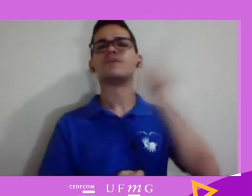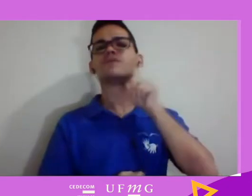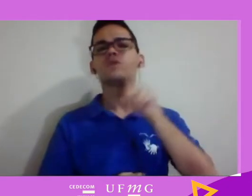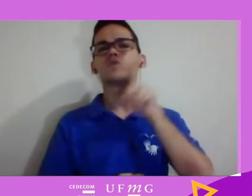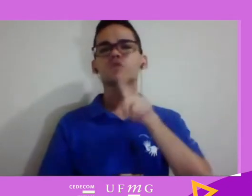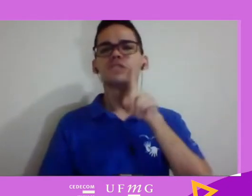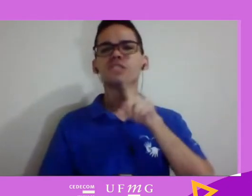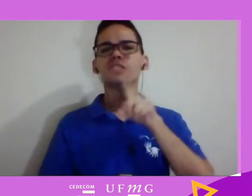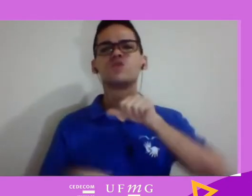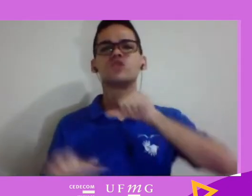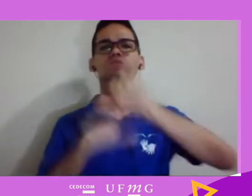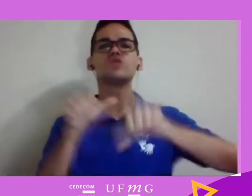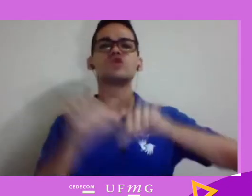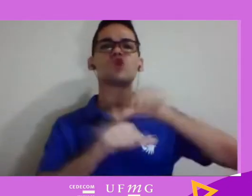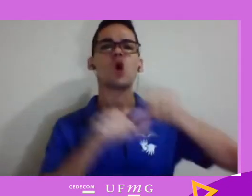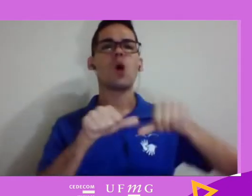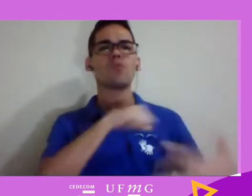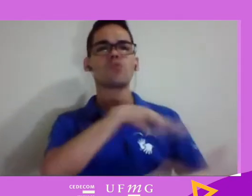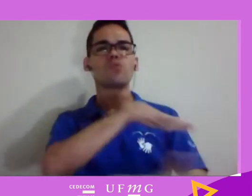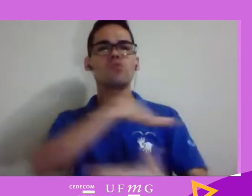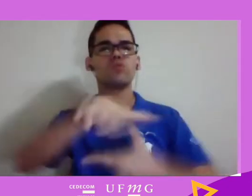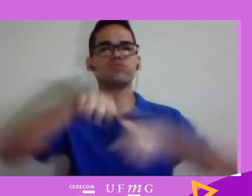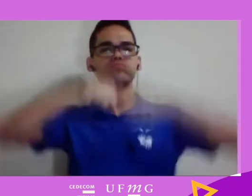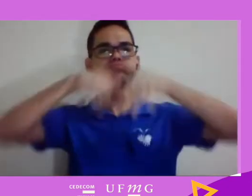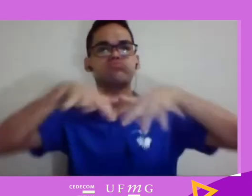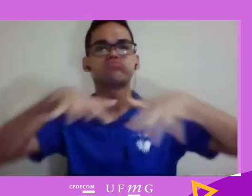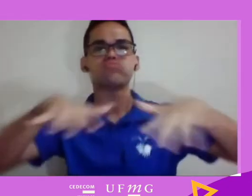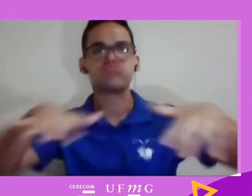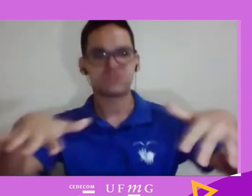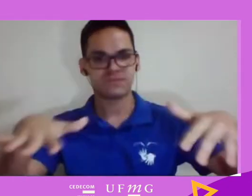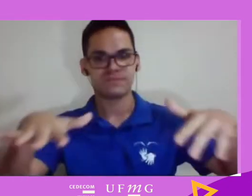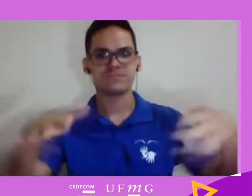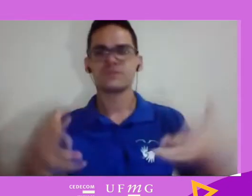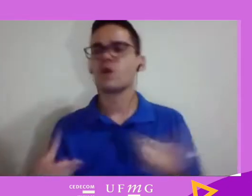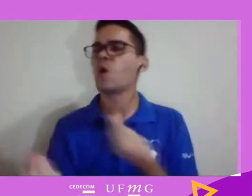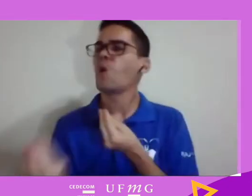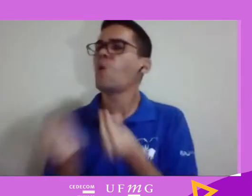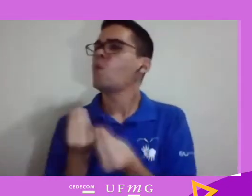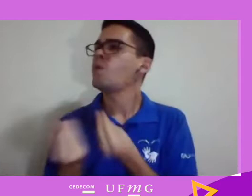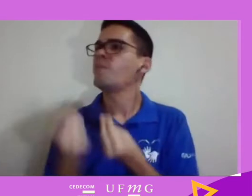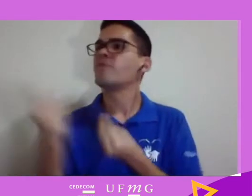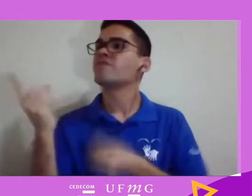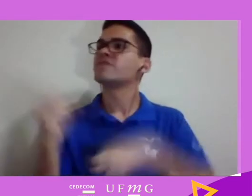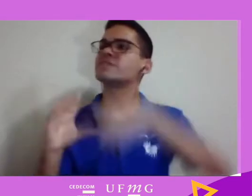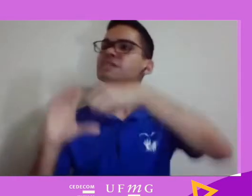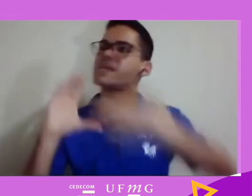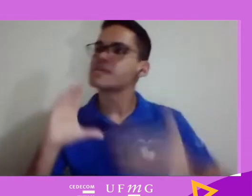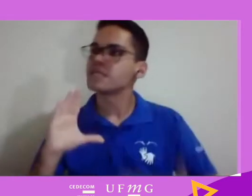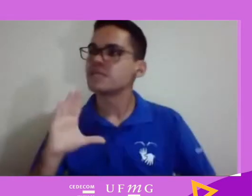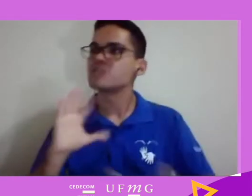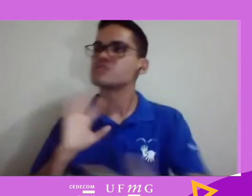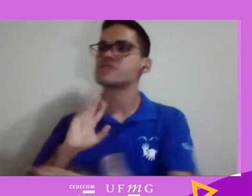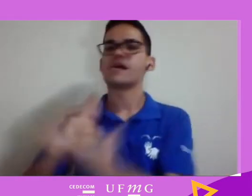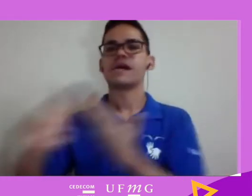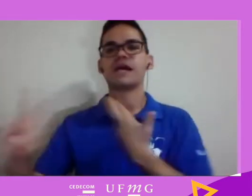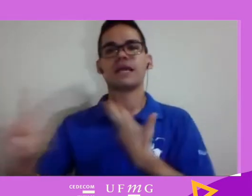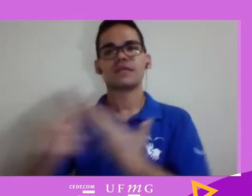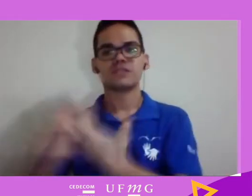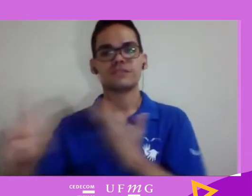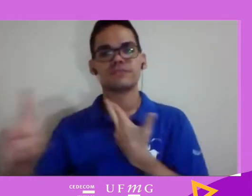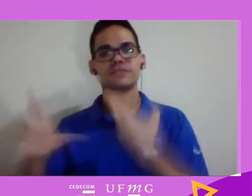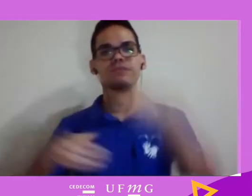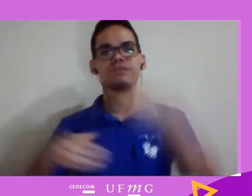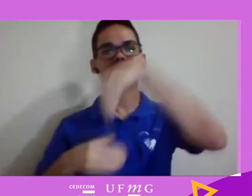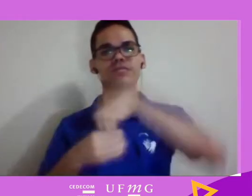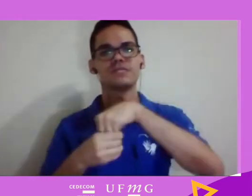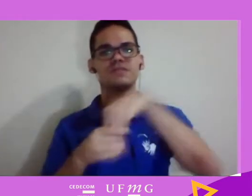vê essa congruência entre redes e mundo e ruas esse cenário de, sei